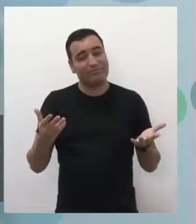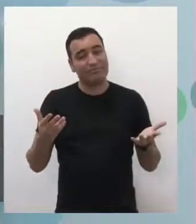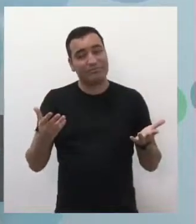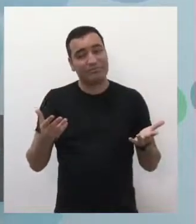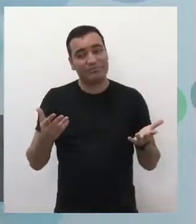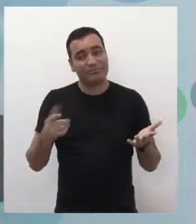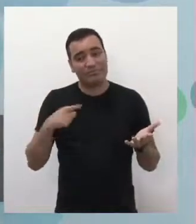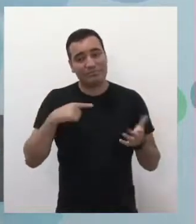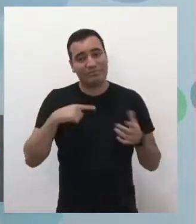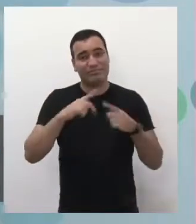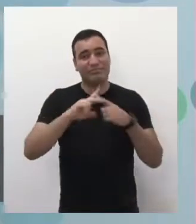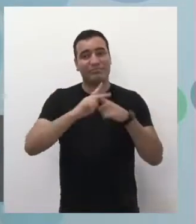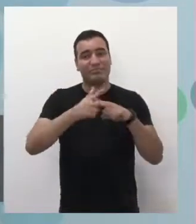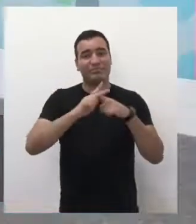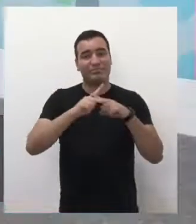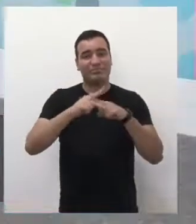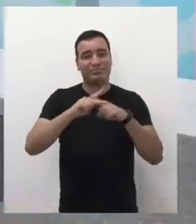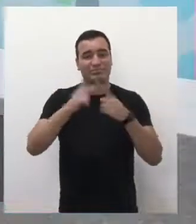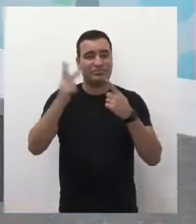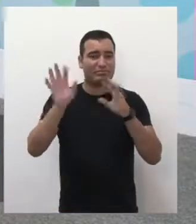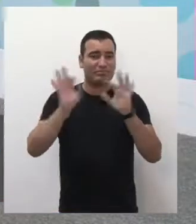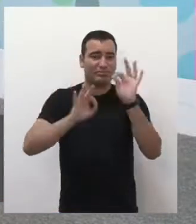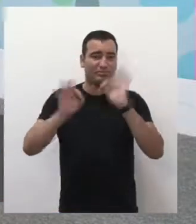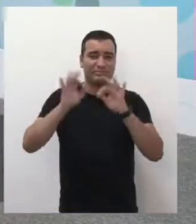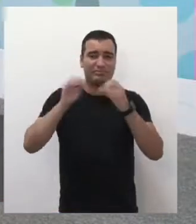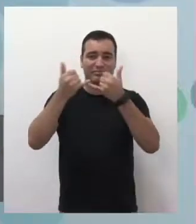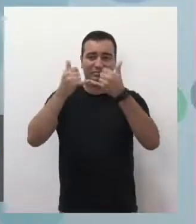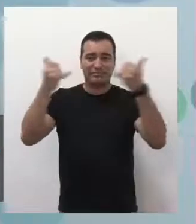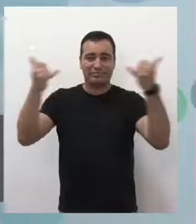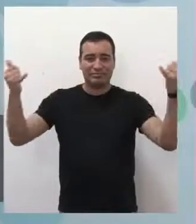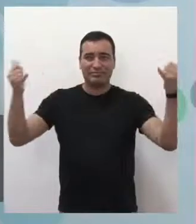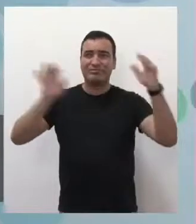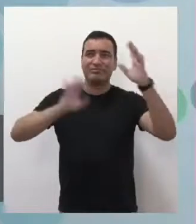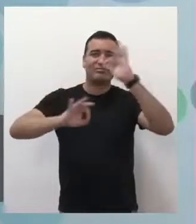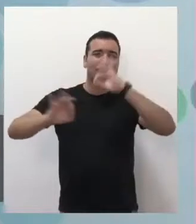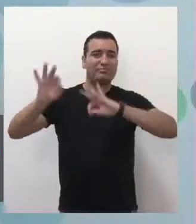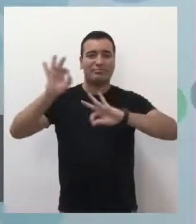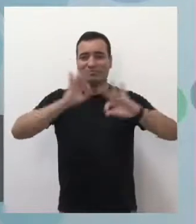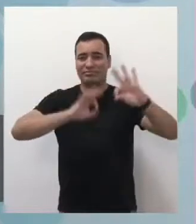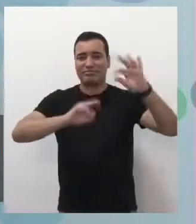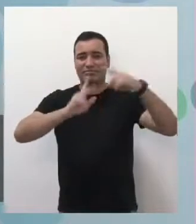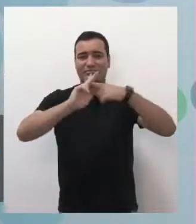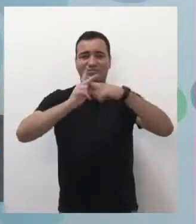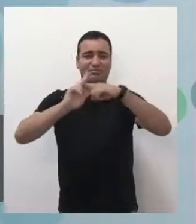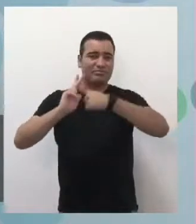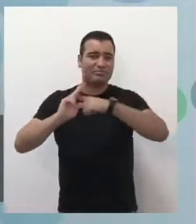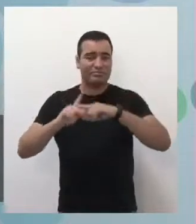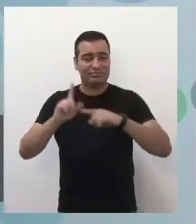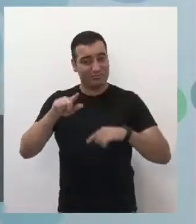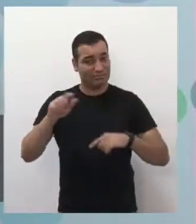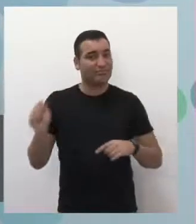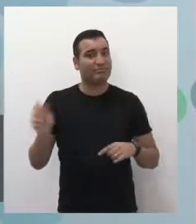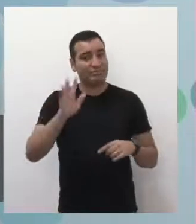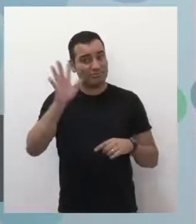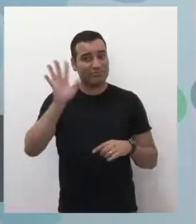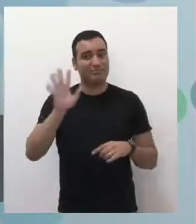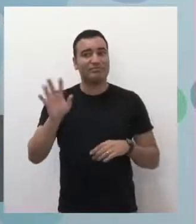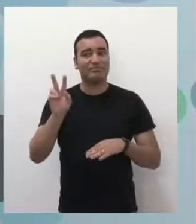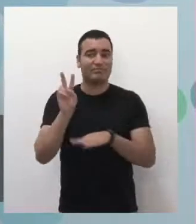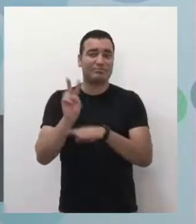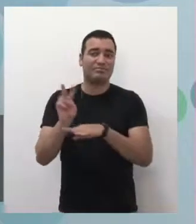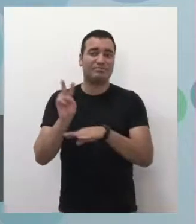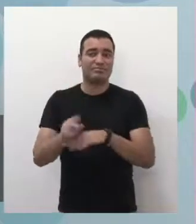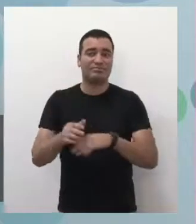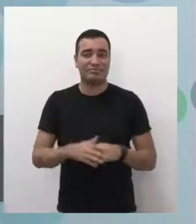tem uma manutenção, a manutenção é cara, a instalação é cara, a manutenção é cara. Sabe o problema que a gente tem? Furto de cabo. É isso que eu ia falar.